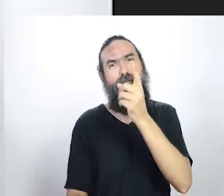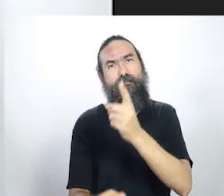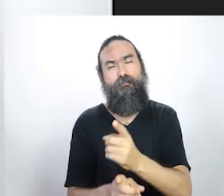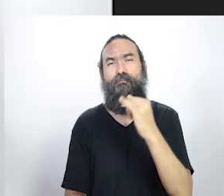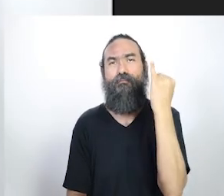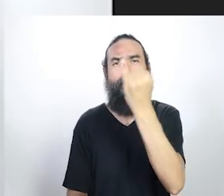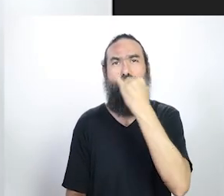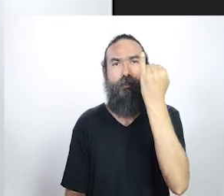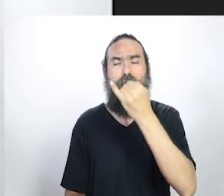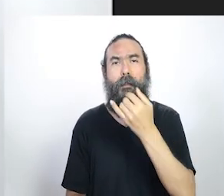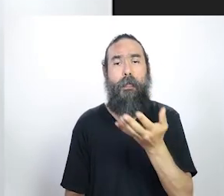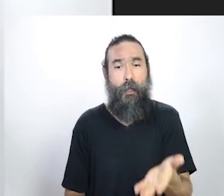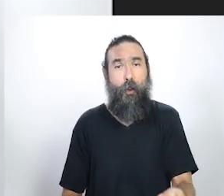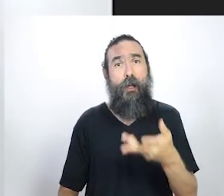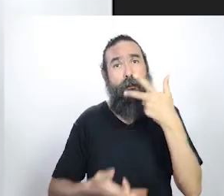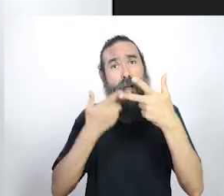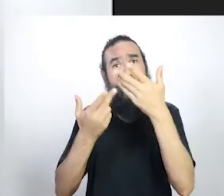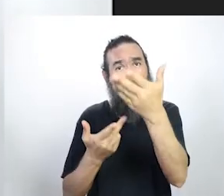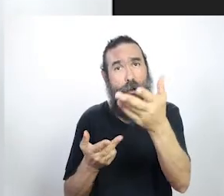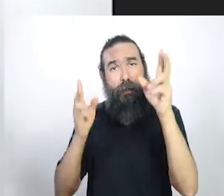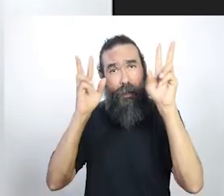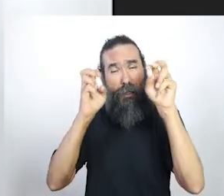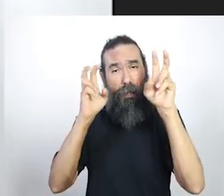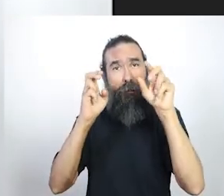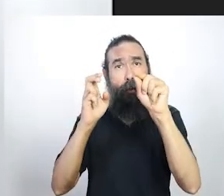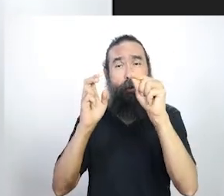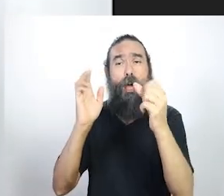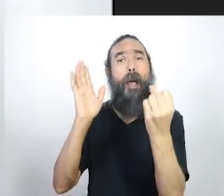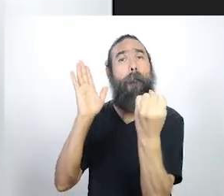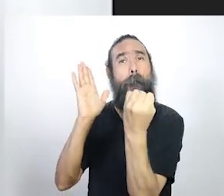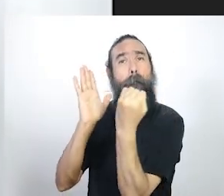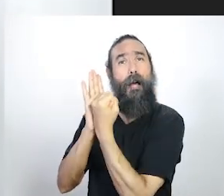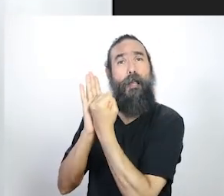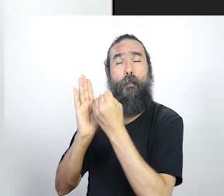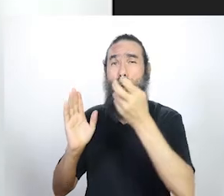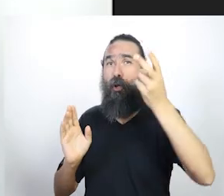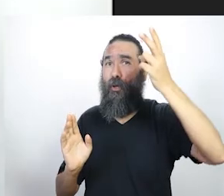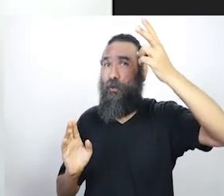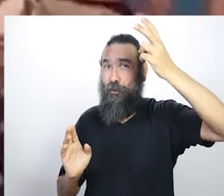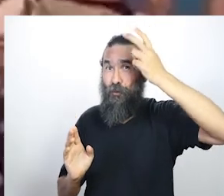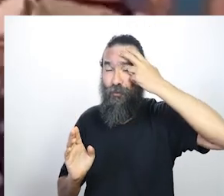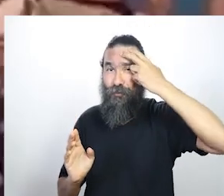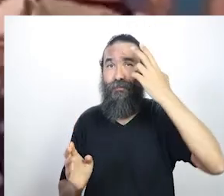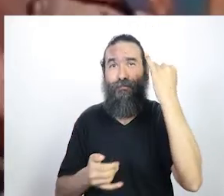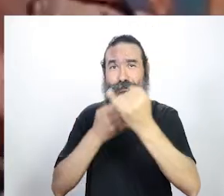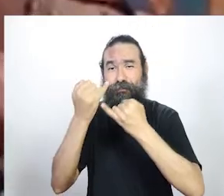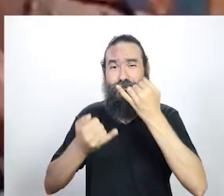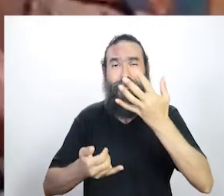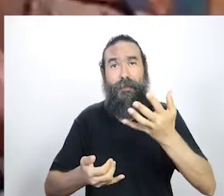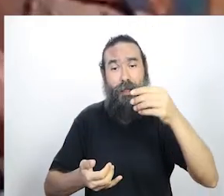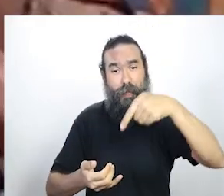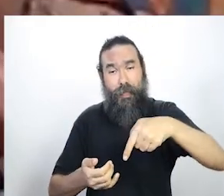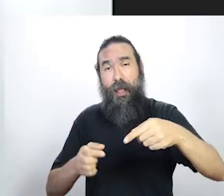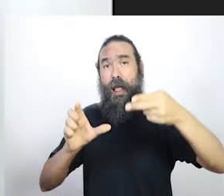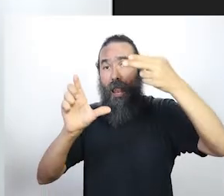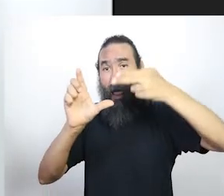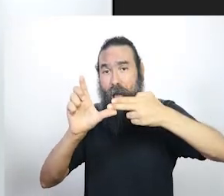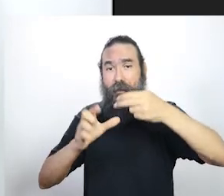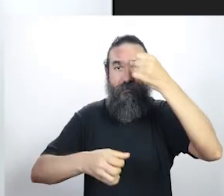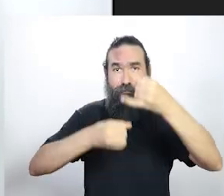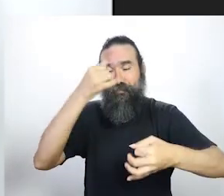Patrimônio Histórico, aqui com vocês, com outras pessoas que estão nos acompanhando online, que vão nos acompanhar. Eu acho